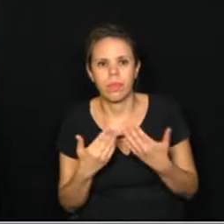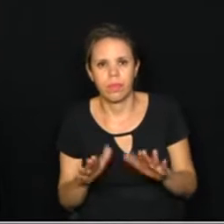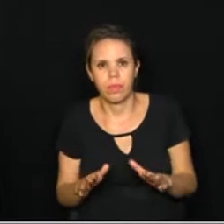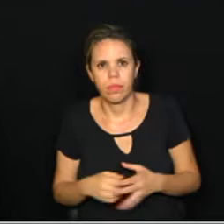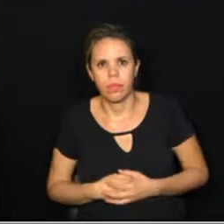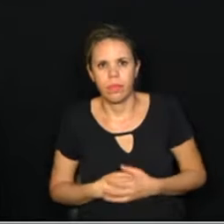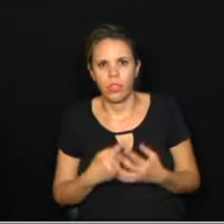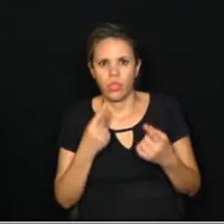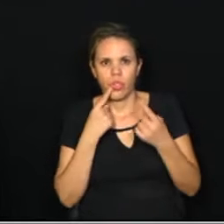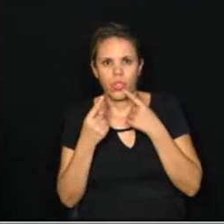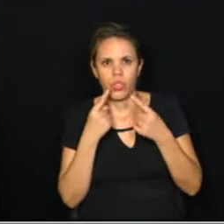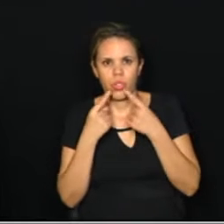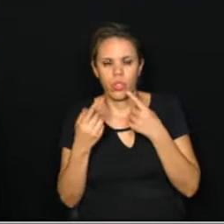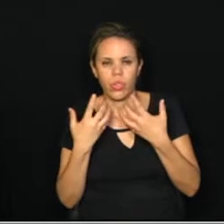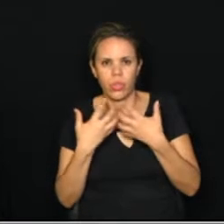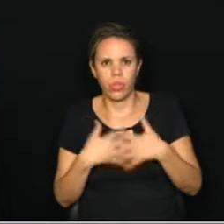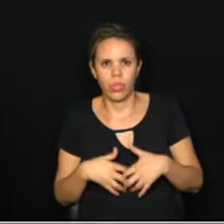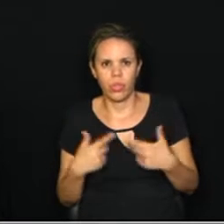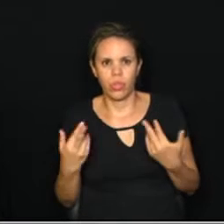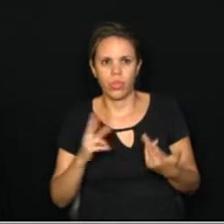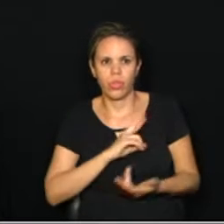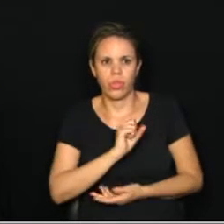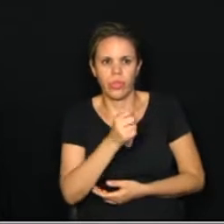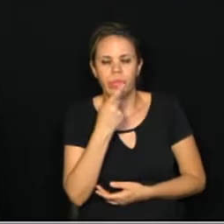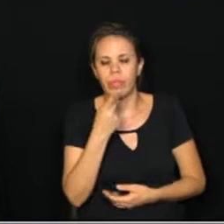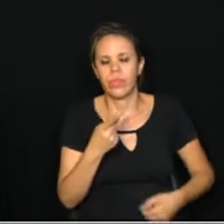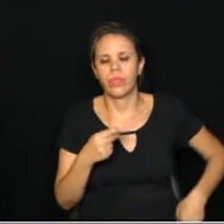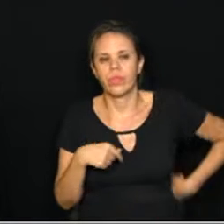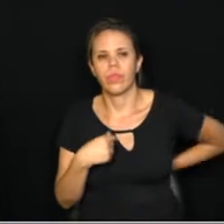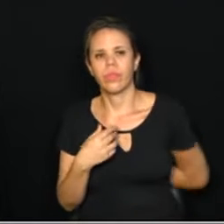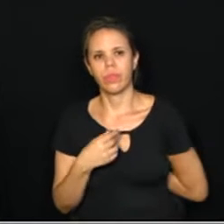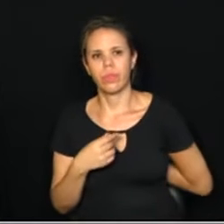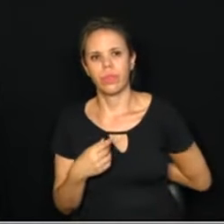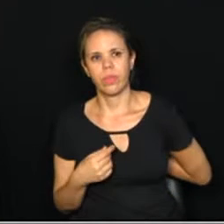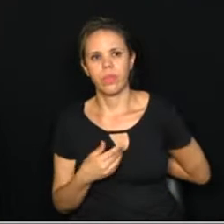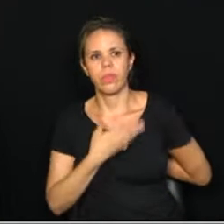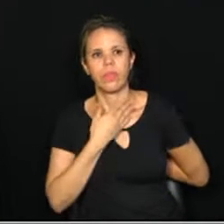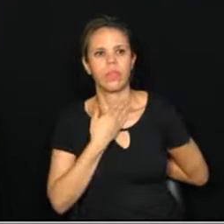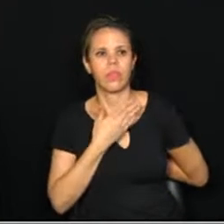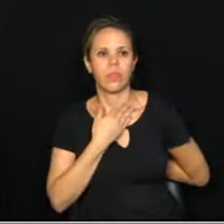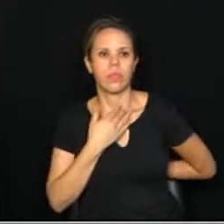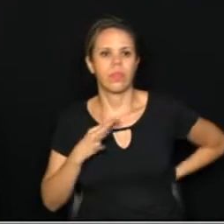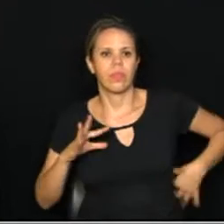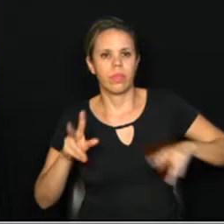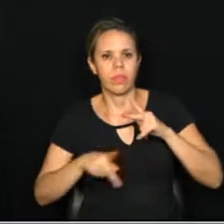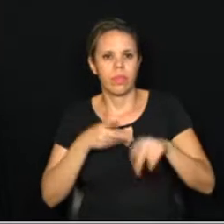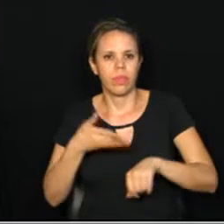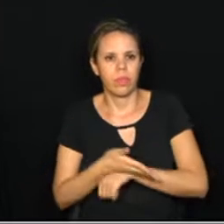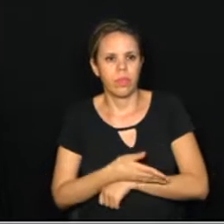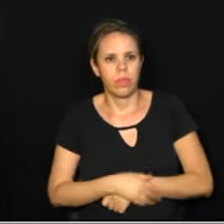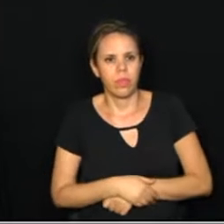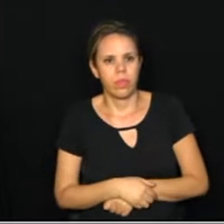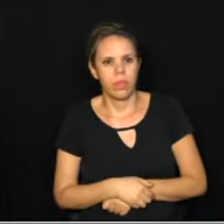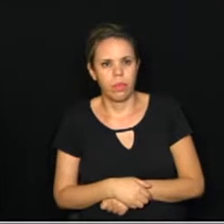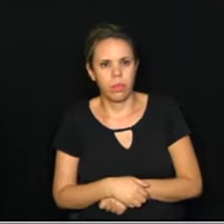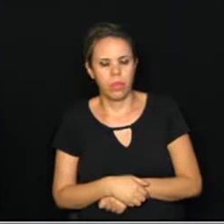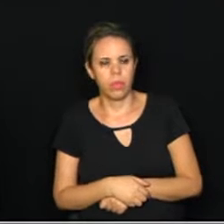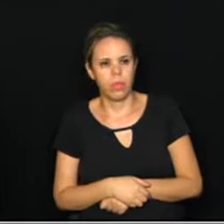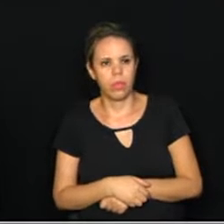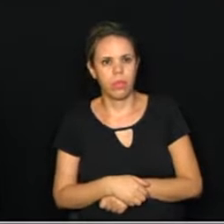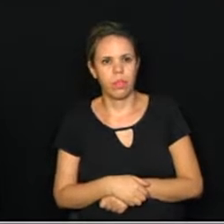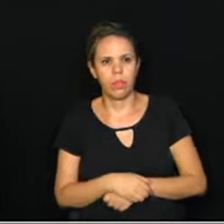um diálogo, um debate, como o Rossini mencionou, né, uma roda de conversa, um bate-papo com todos os participantes, né? Mas o